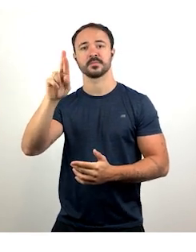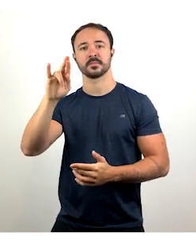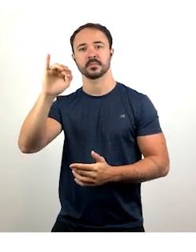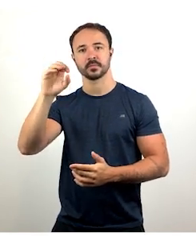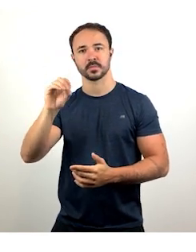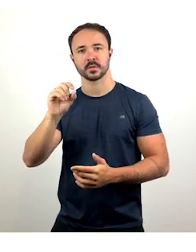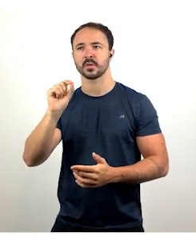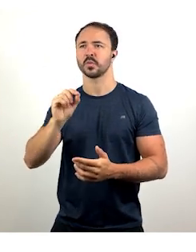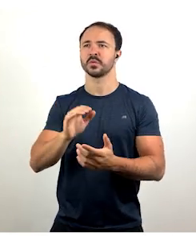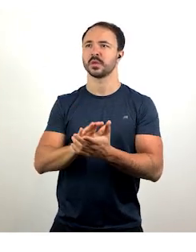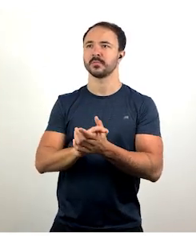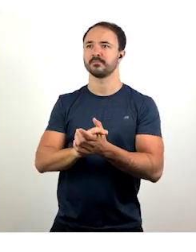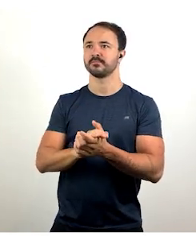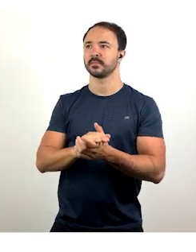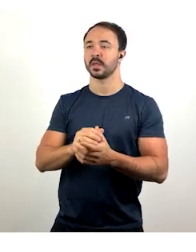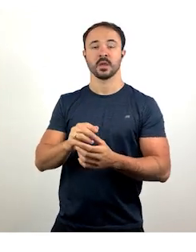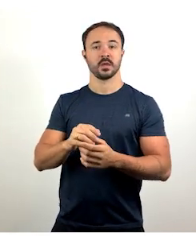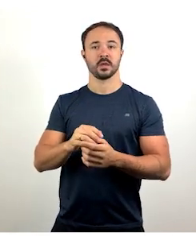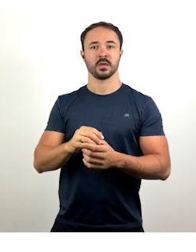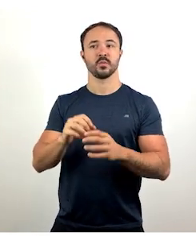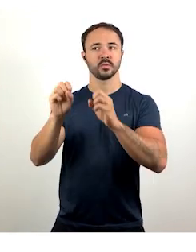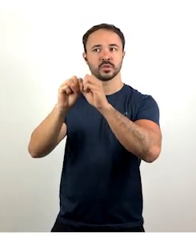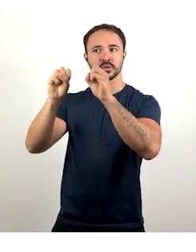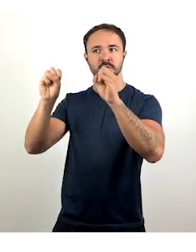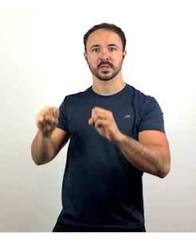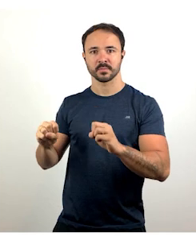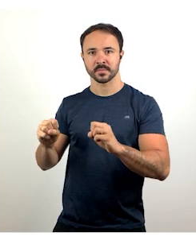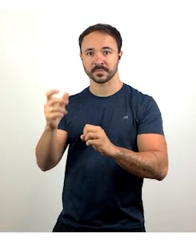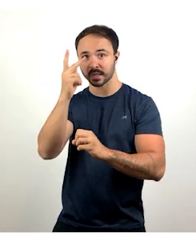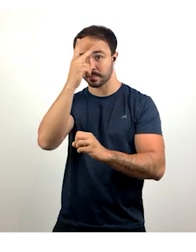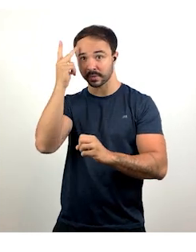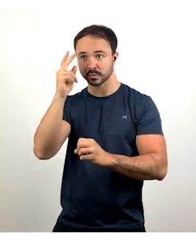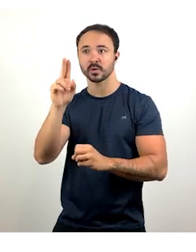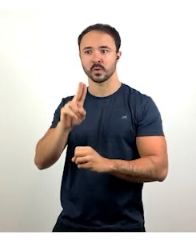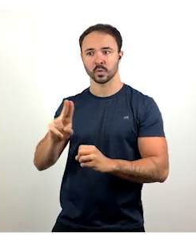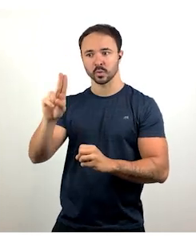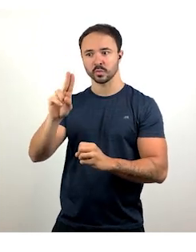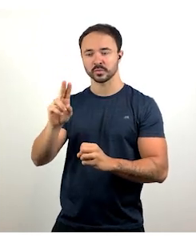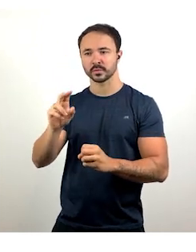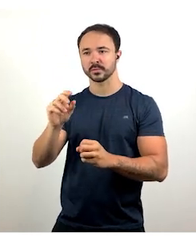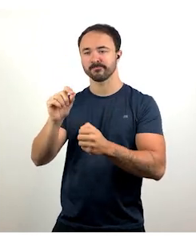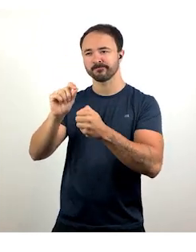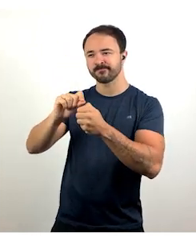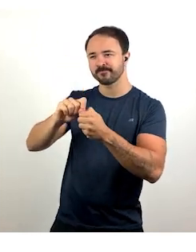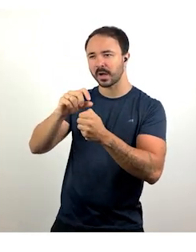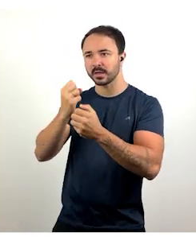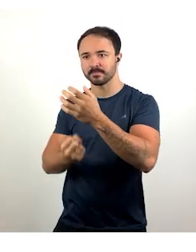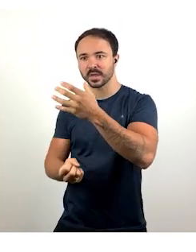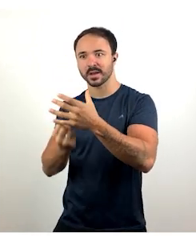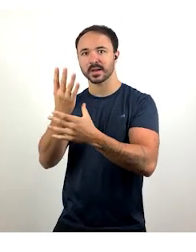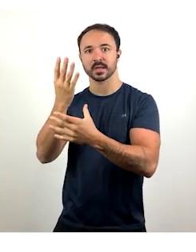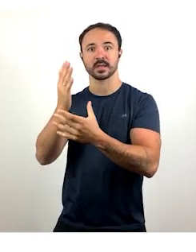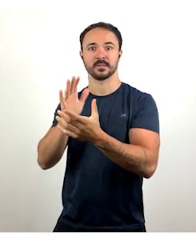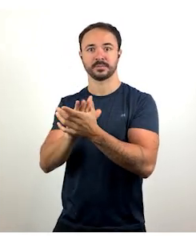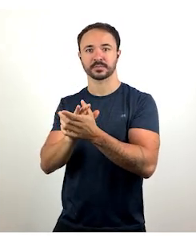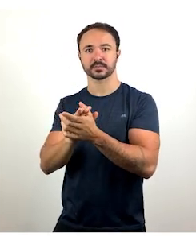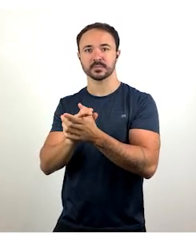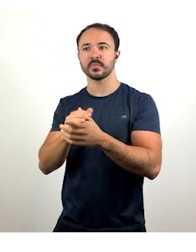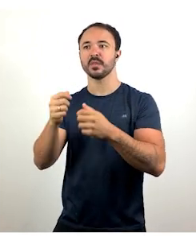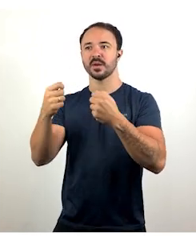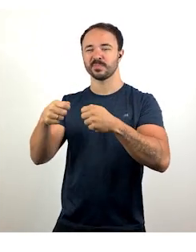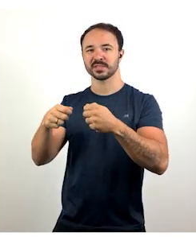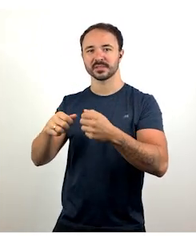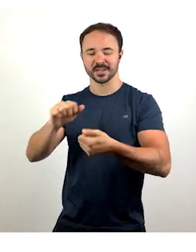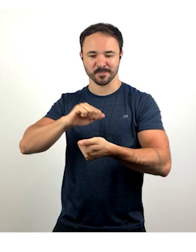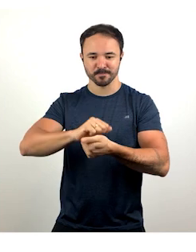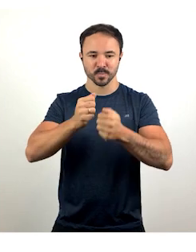escrito por um programador utilizando uma linguagem de programação. Quando o programador escreve um código para um programa, ele precisa